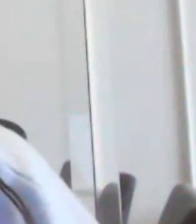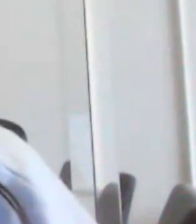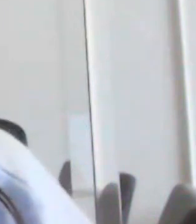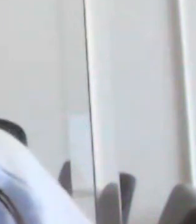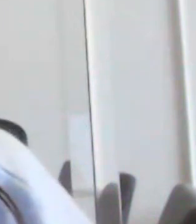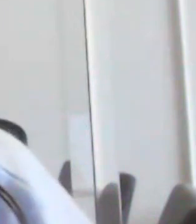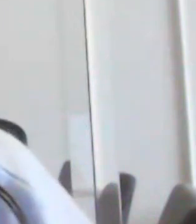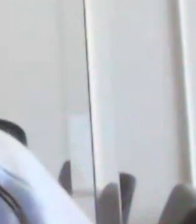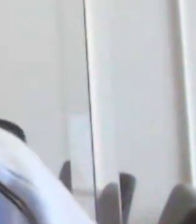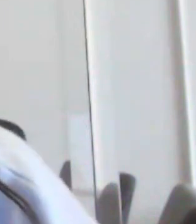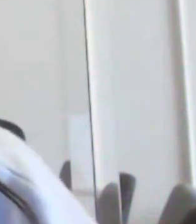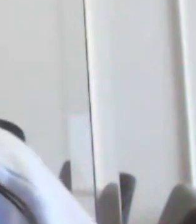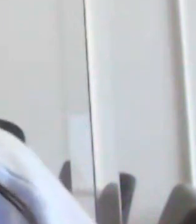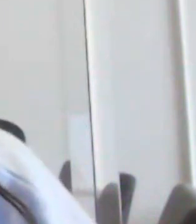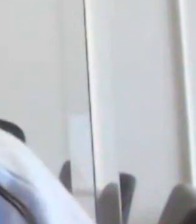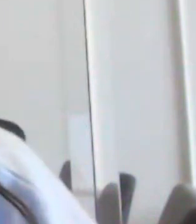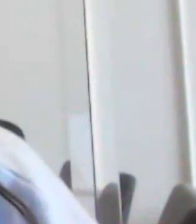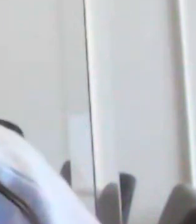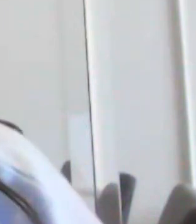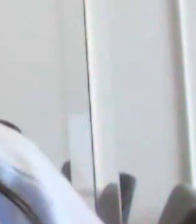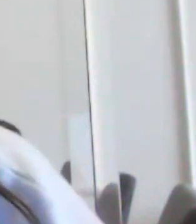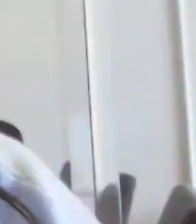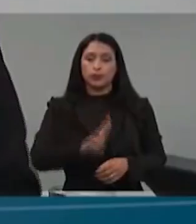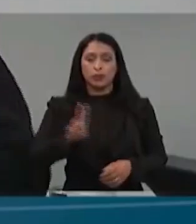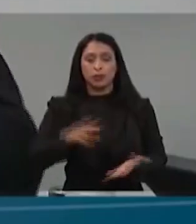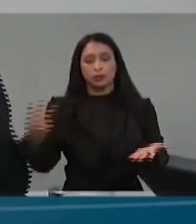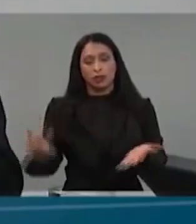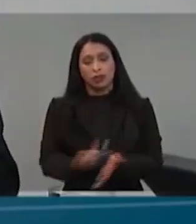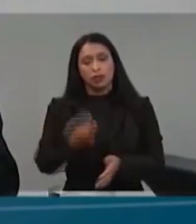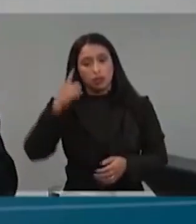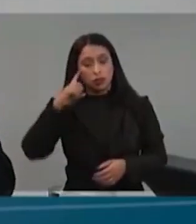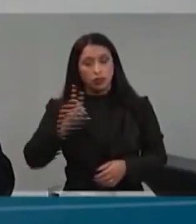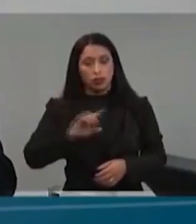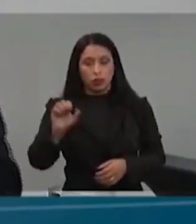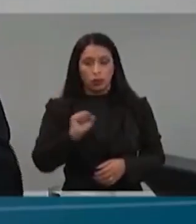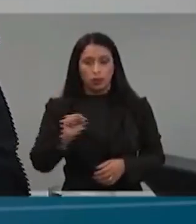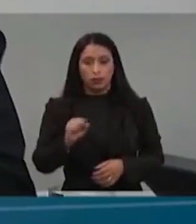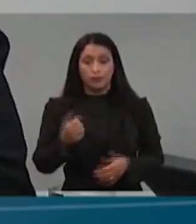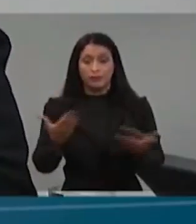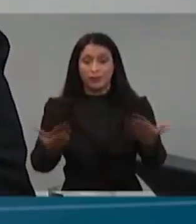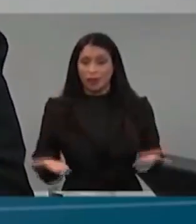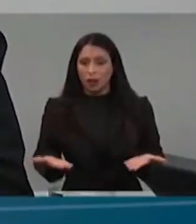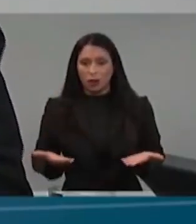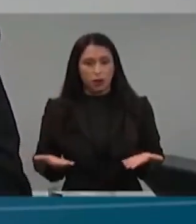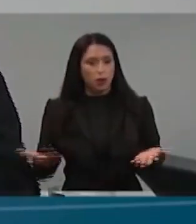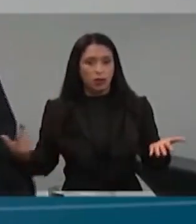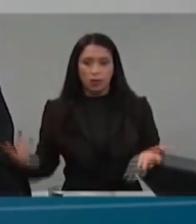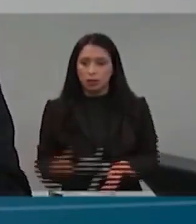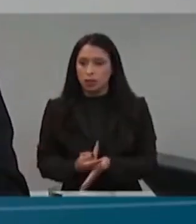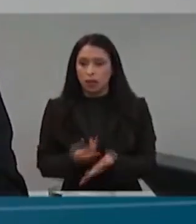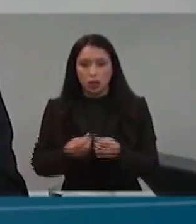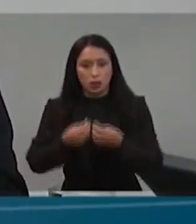ministro Alexandre de Moraes disse que o modelo atual está falido. O modelo é falido, o modelo atual. E não